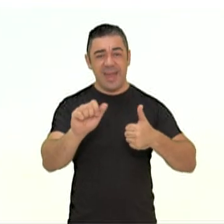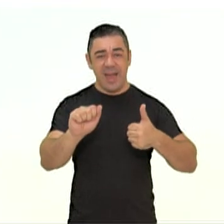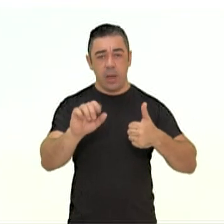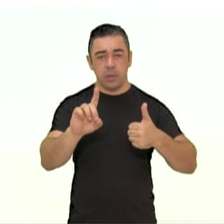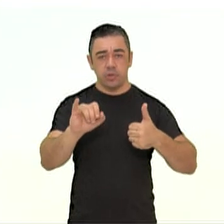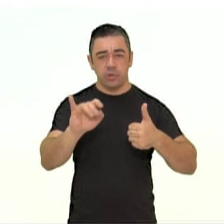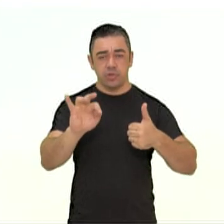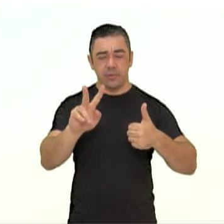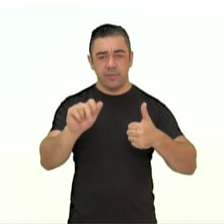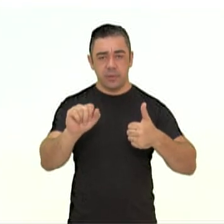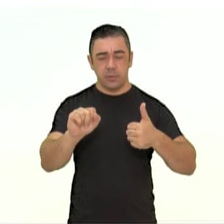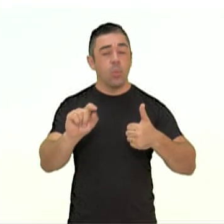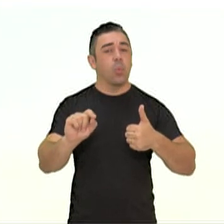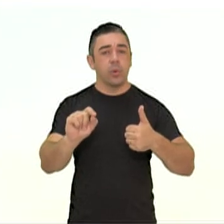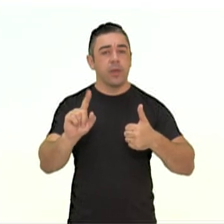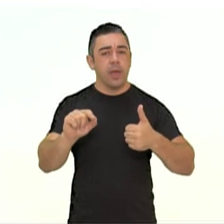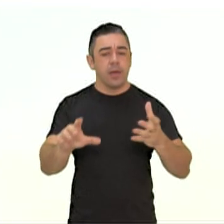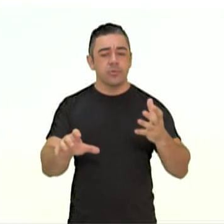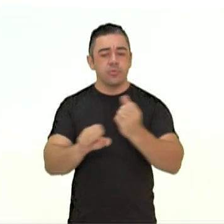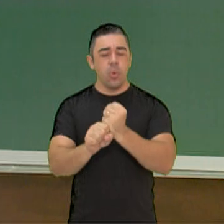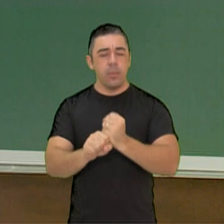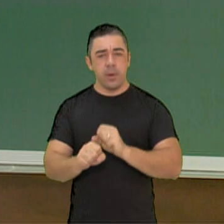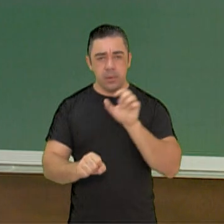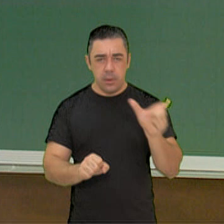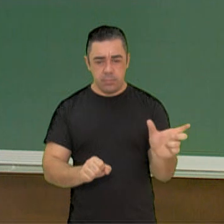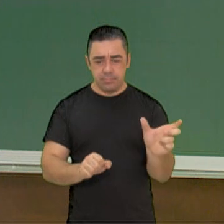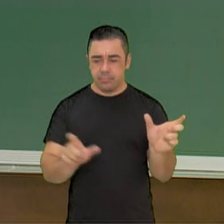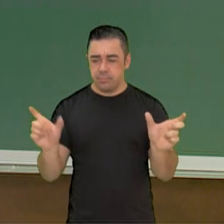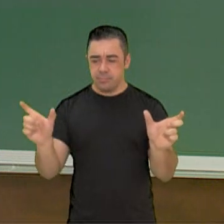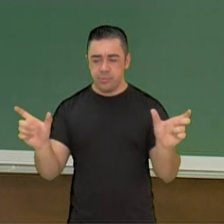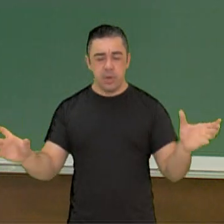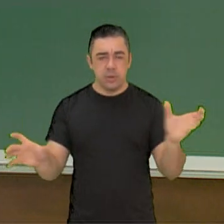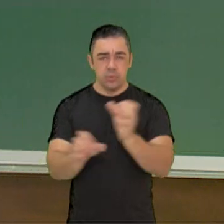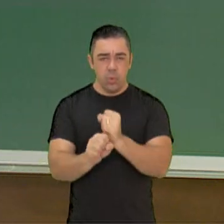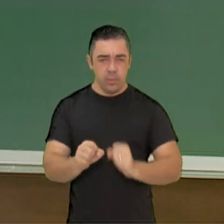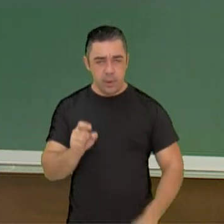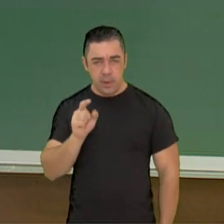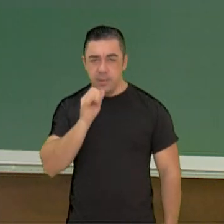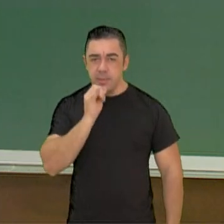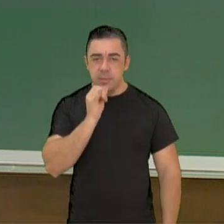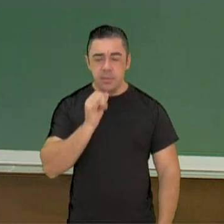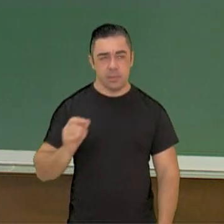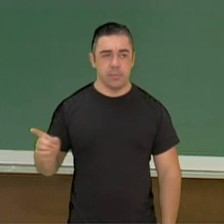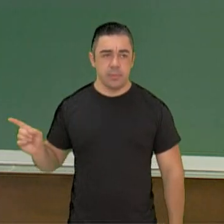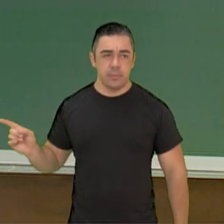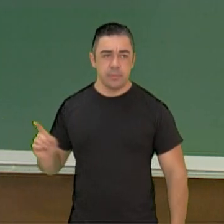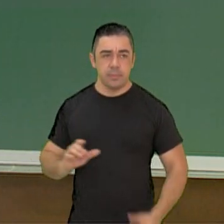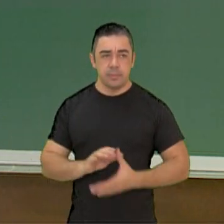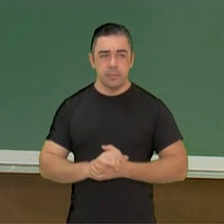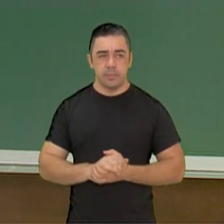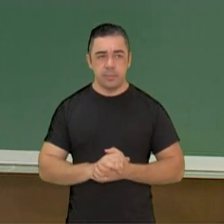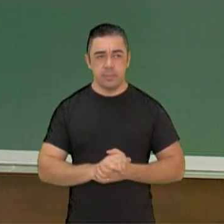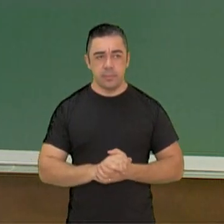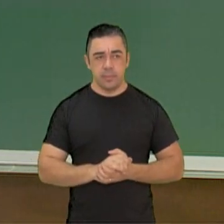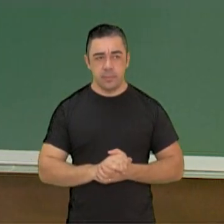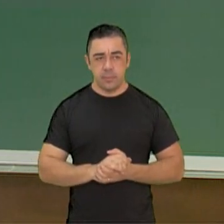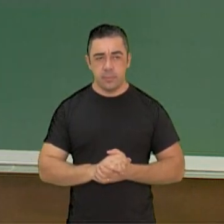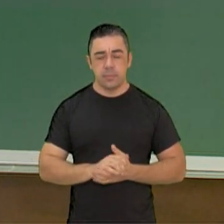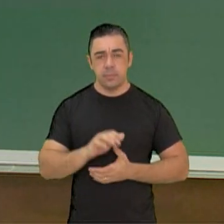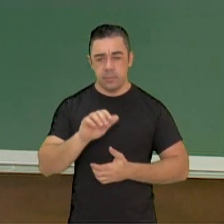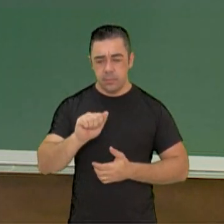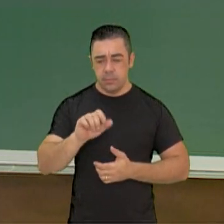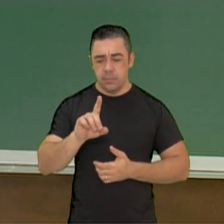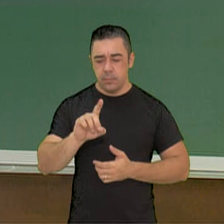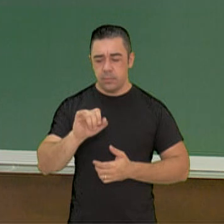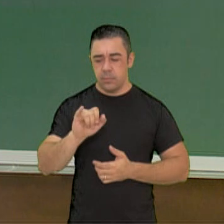Aditivas expressam soma, então lembram lá. Então, quando eu for trabalhar ali as conjunções aditivas,